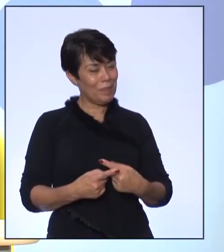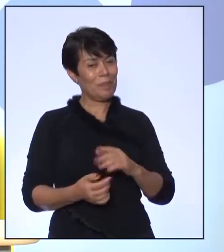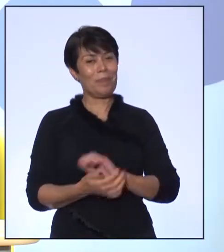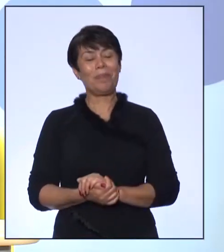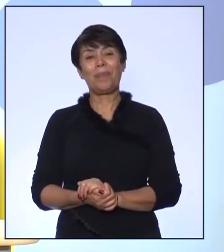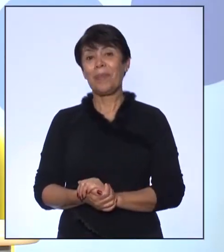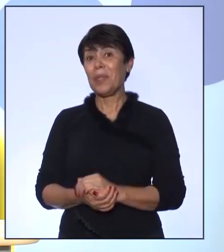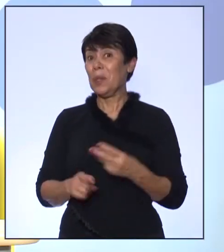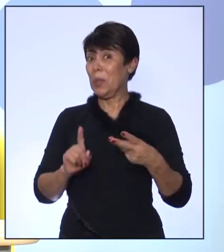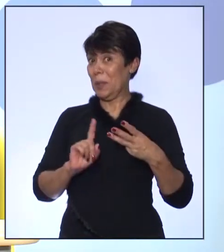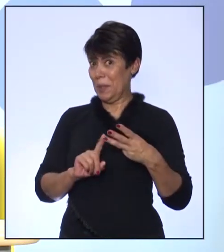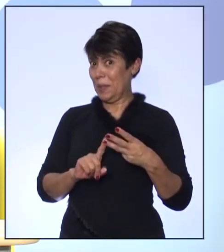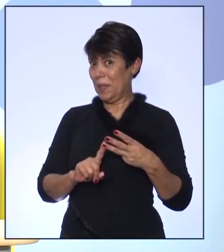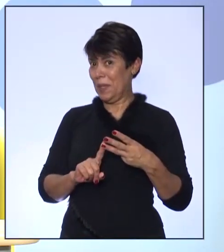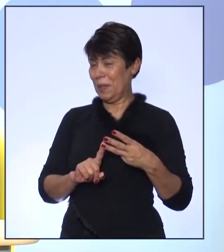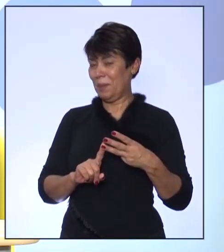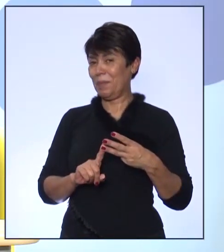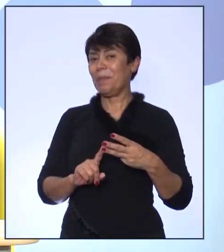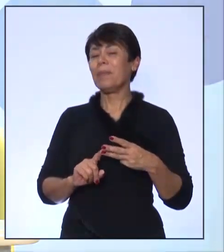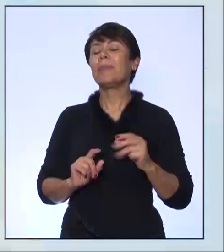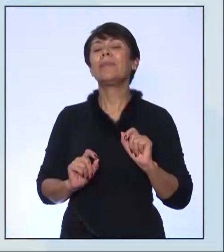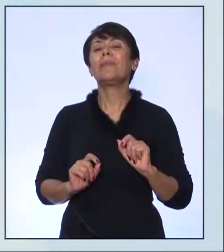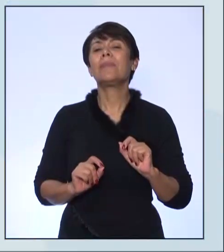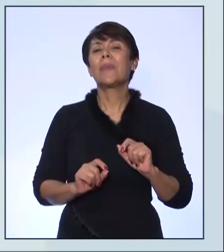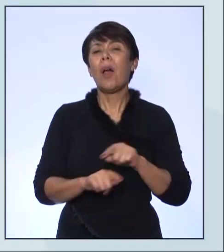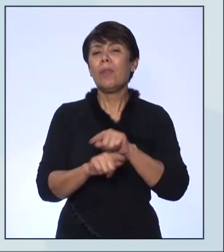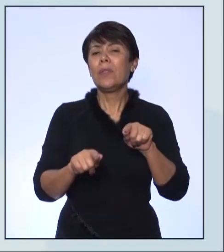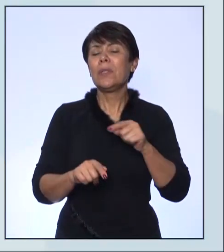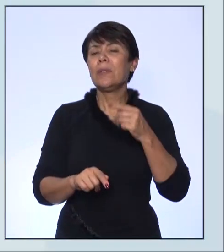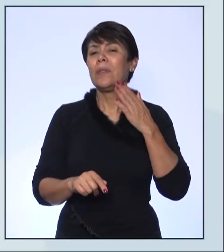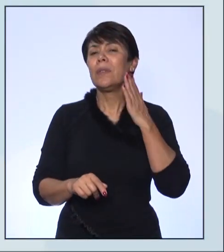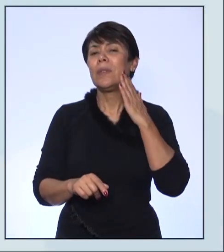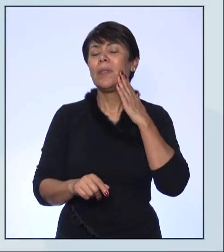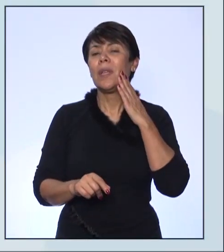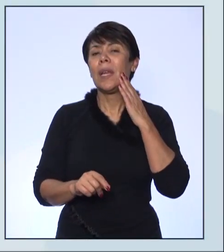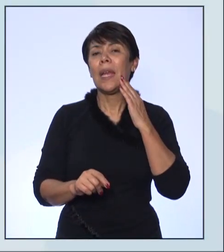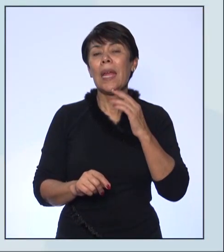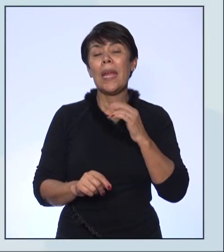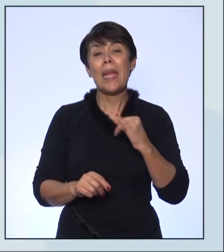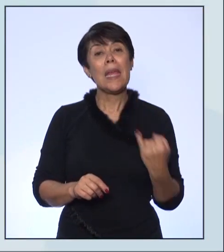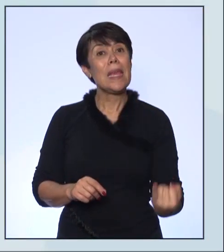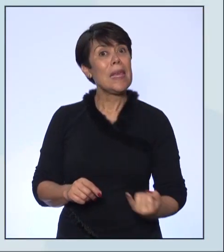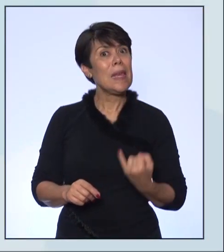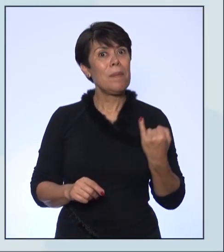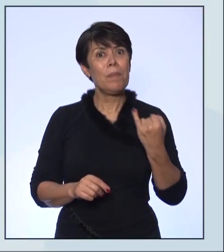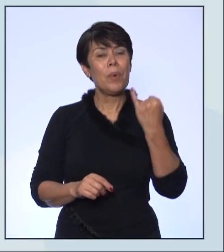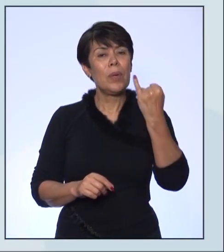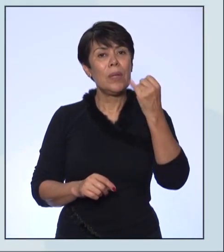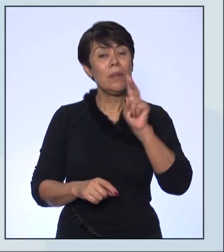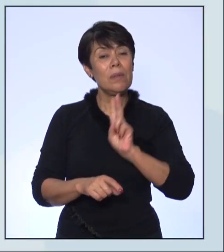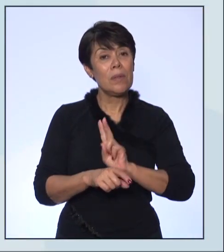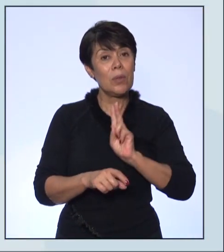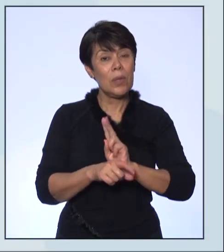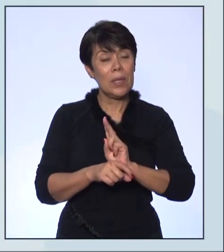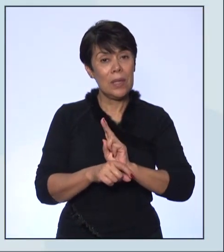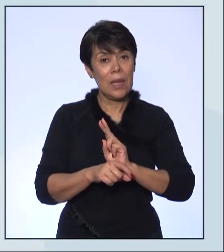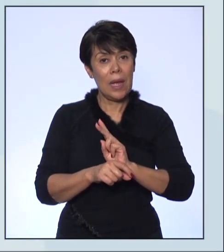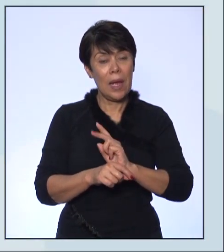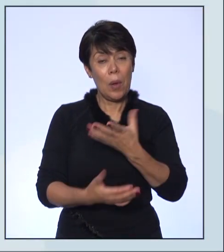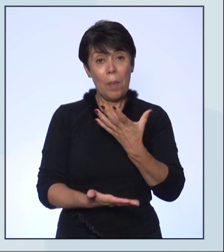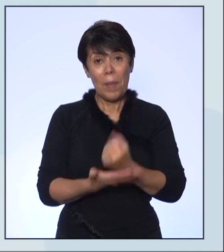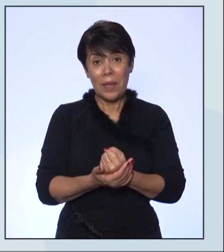No terceiro desafio, gente, qual é a importância de se preservar o patrimônio cultural nacional e